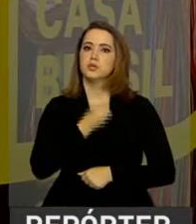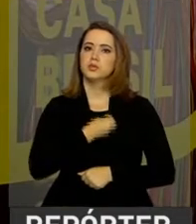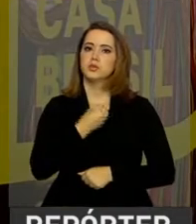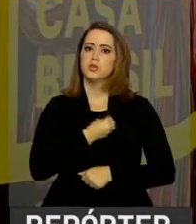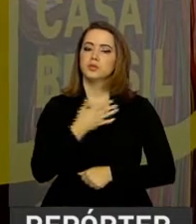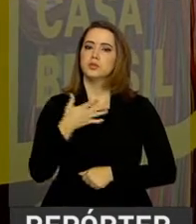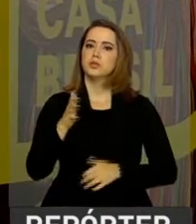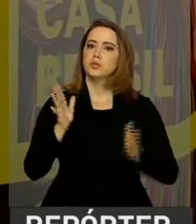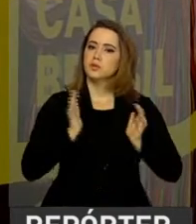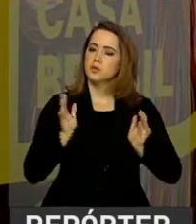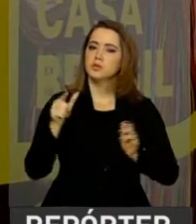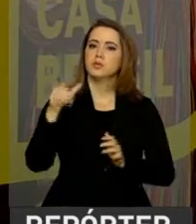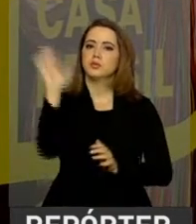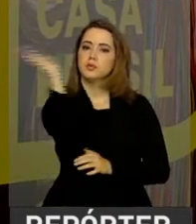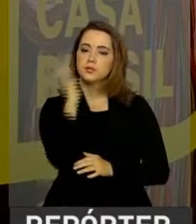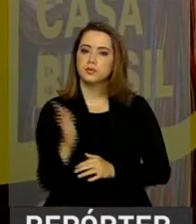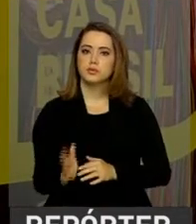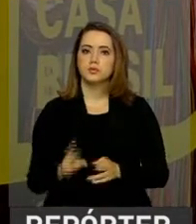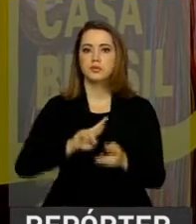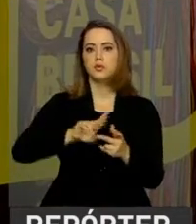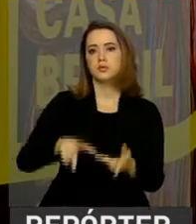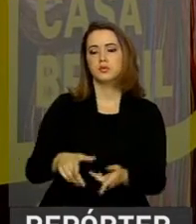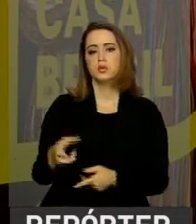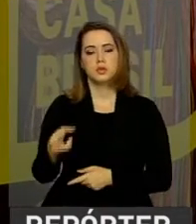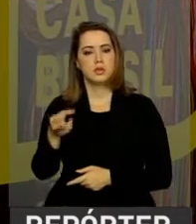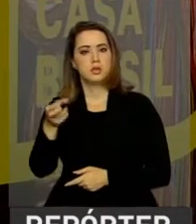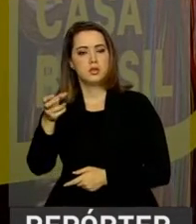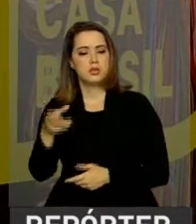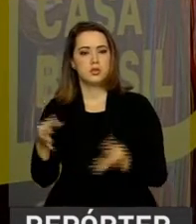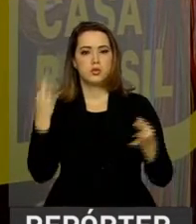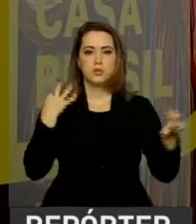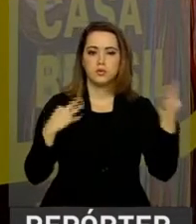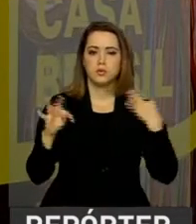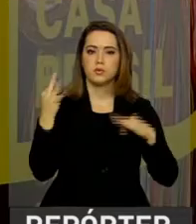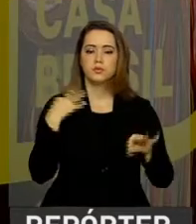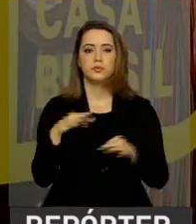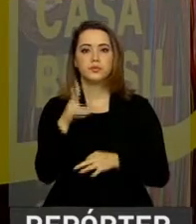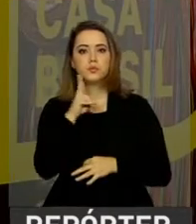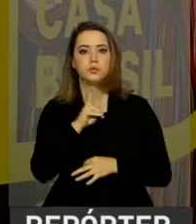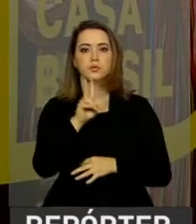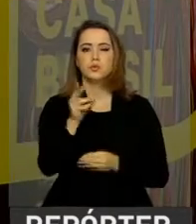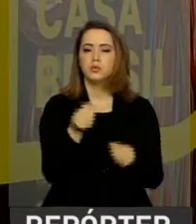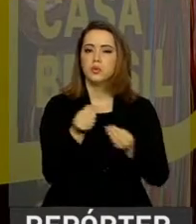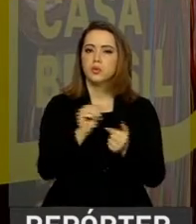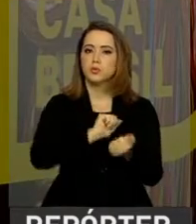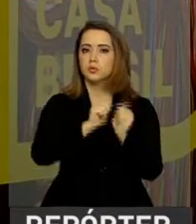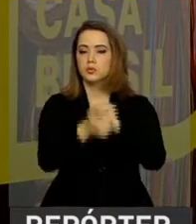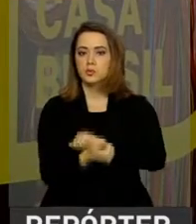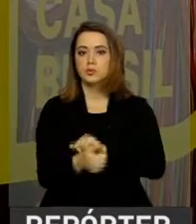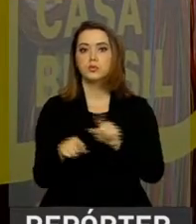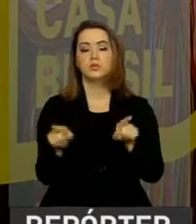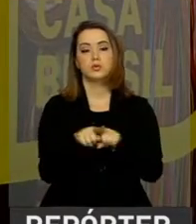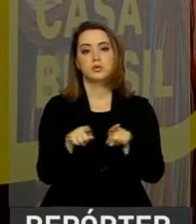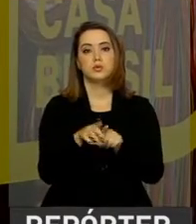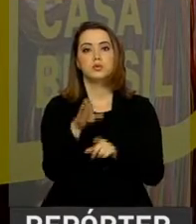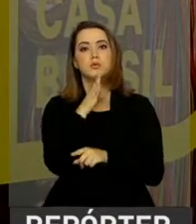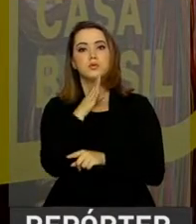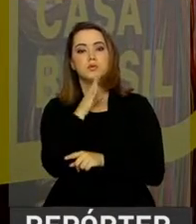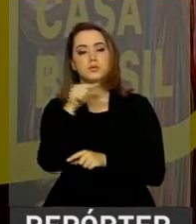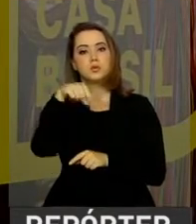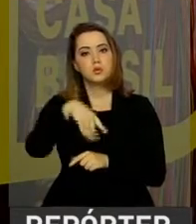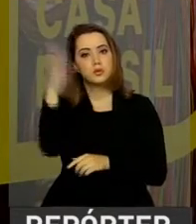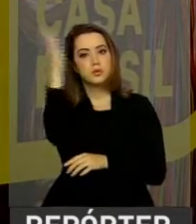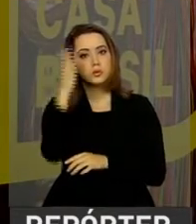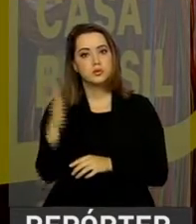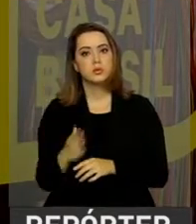a diversidade turística do nosso país, experimentar modalidades esportivas e conhecer a capacidade do país